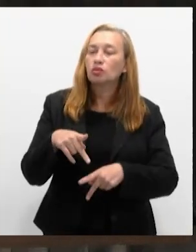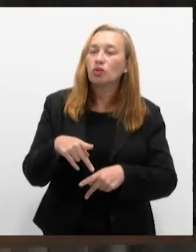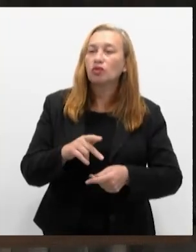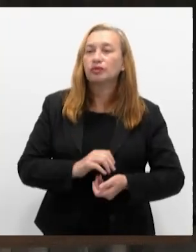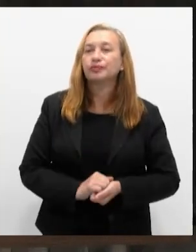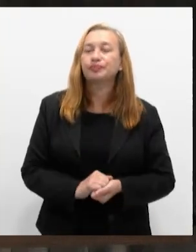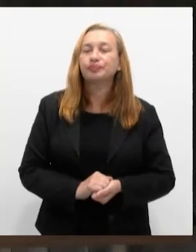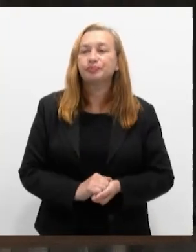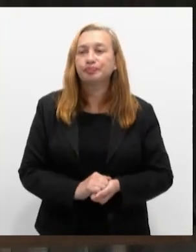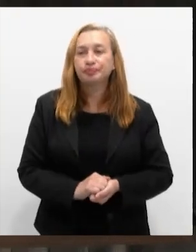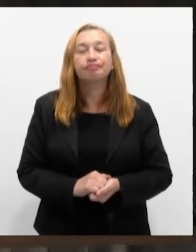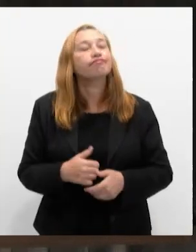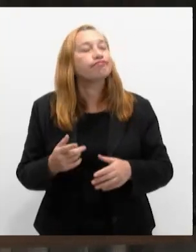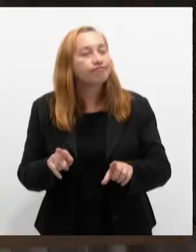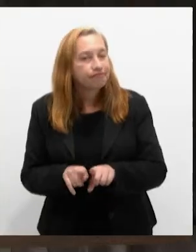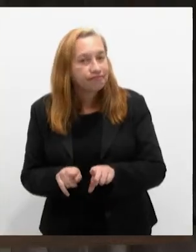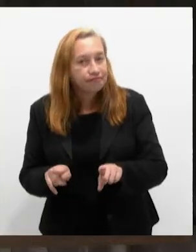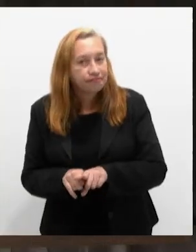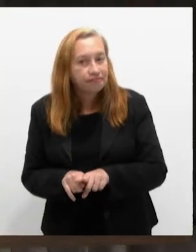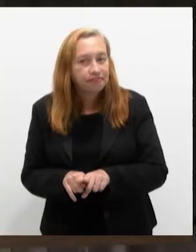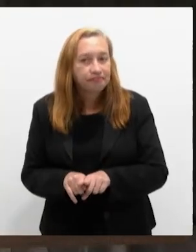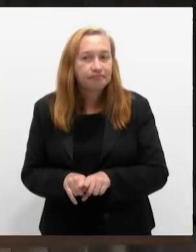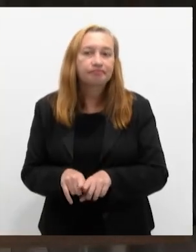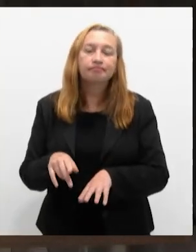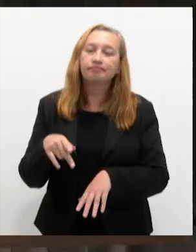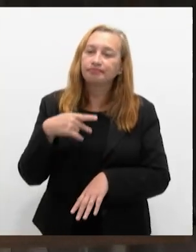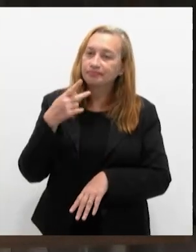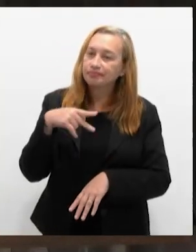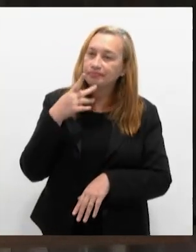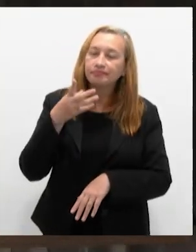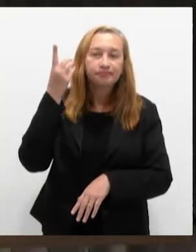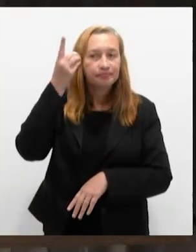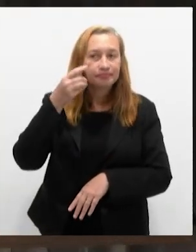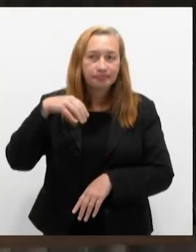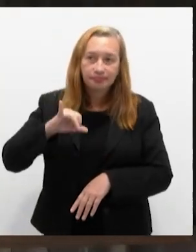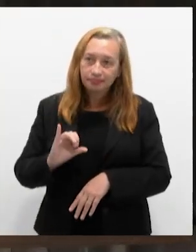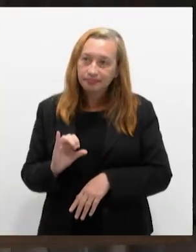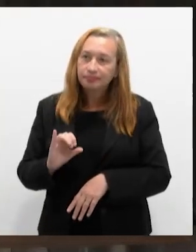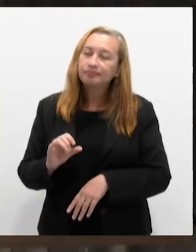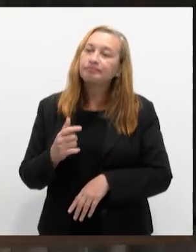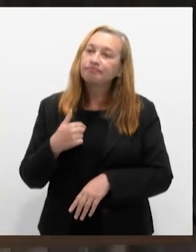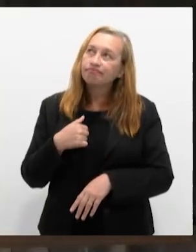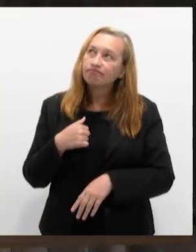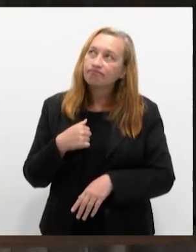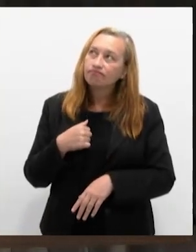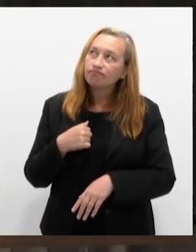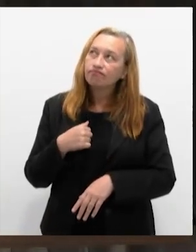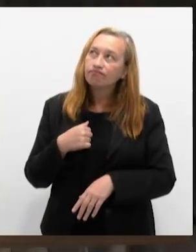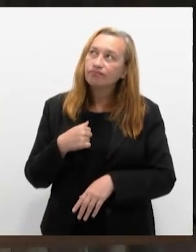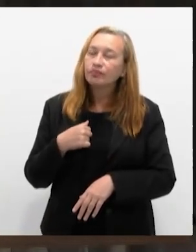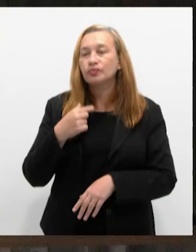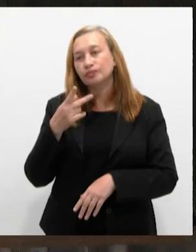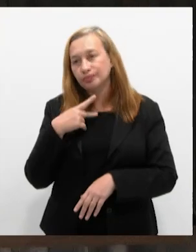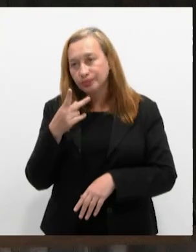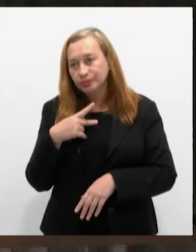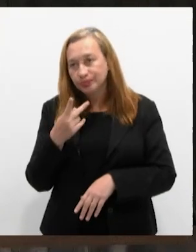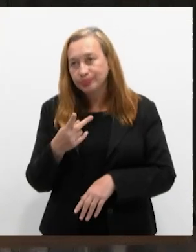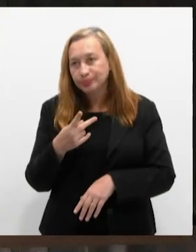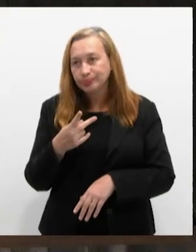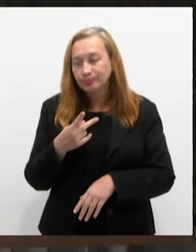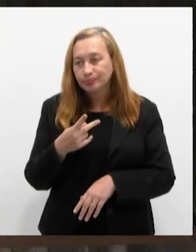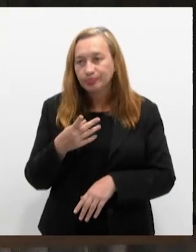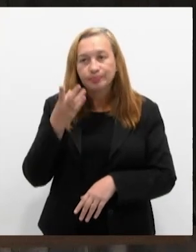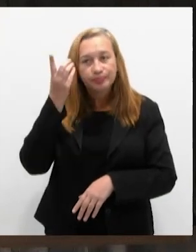fluminense. Também, assim como ressaltou o deputado Mink, eu, inclusive, acabei de falar com